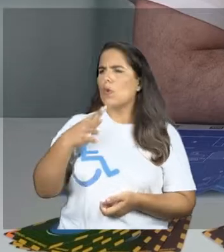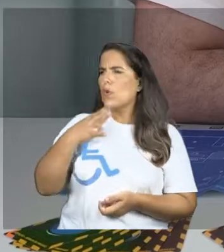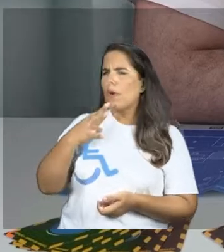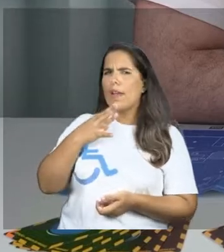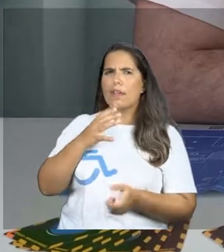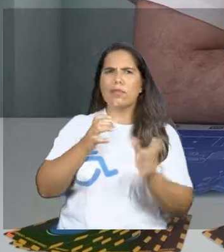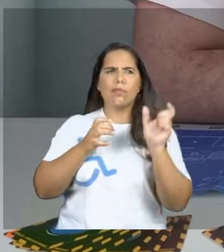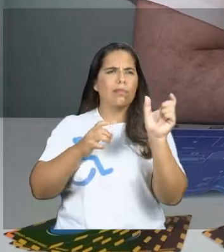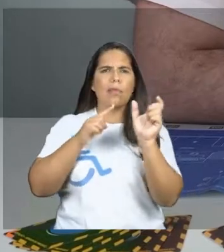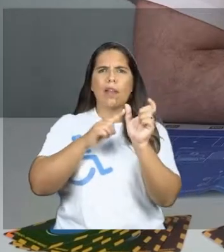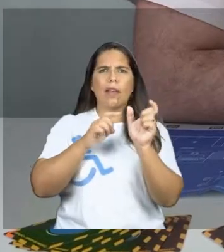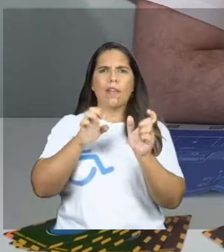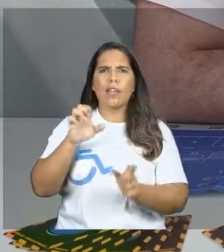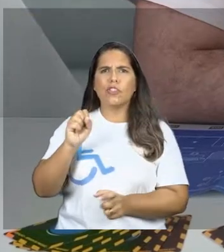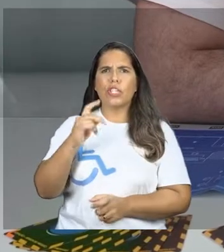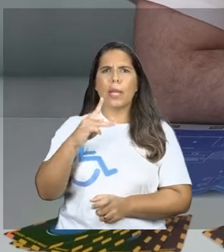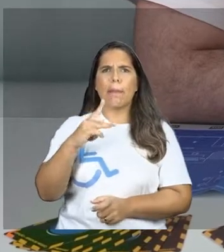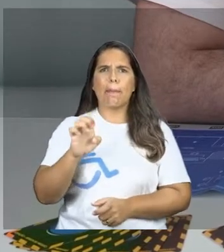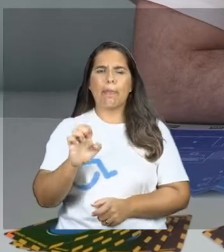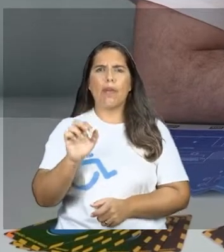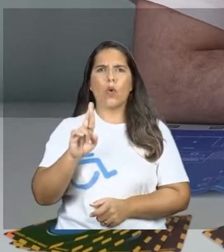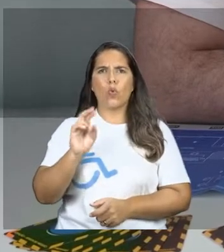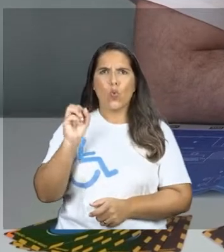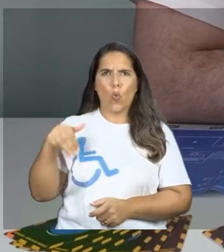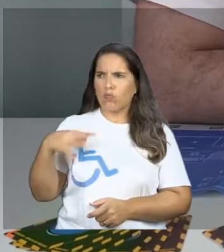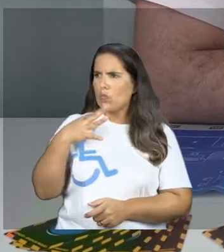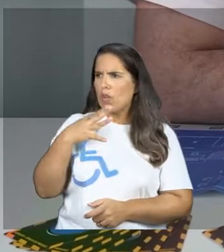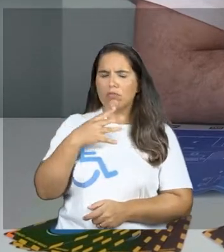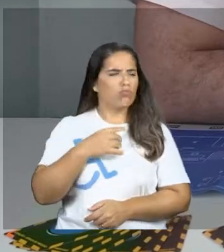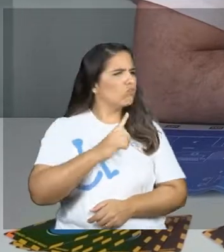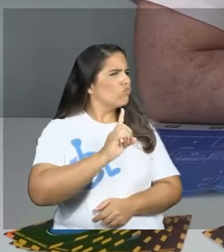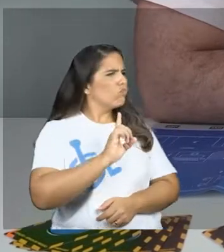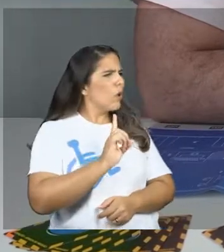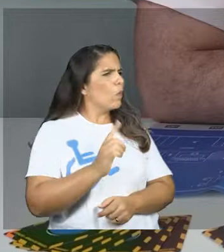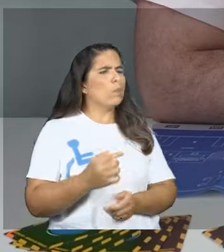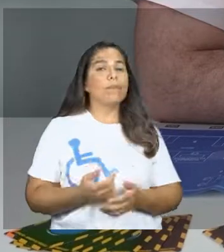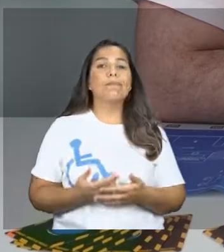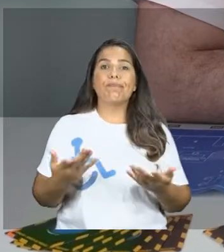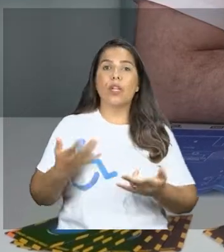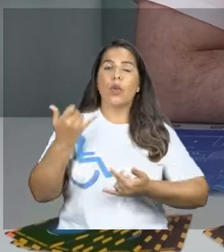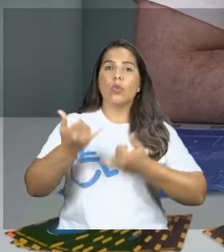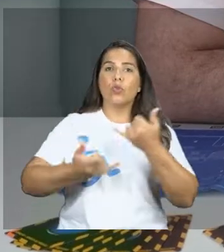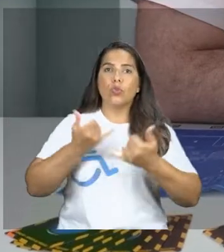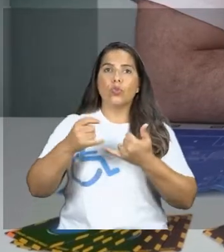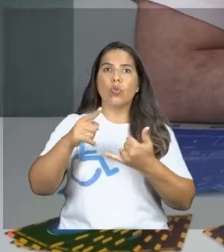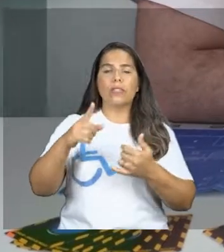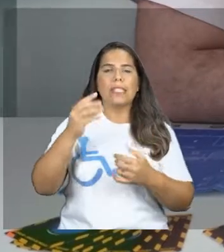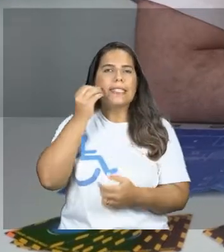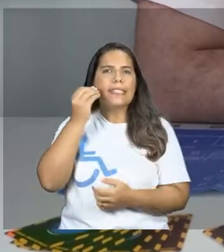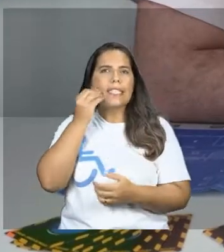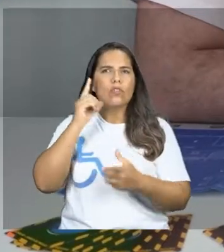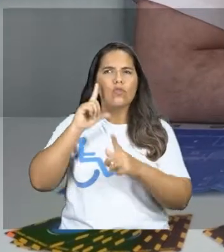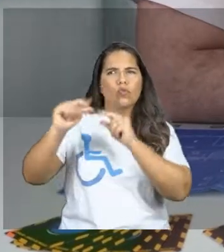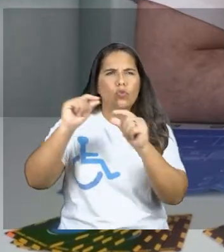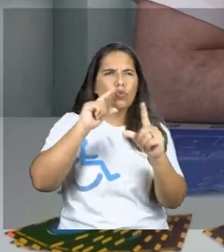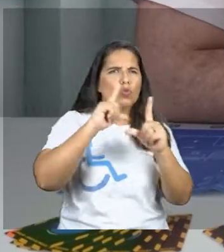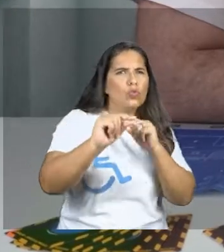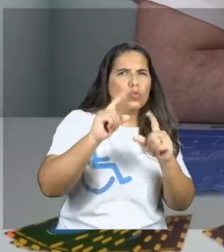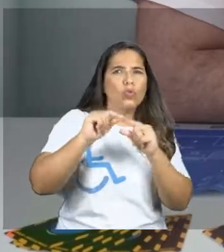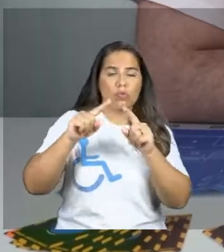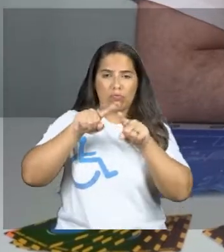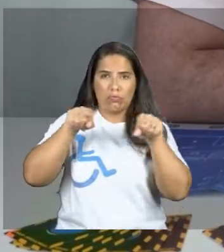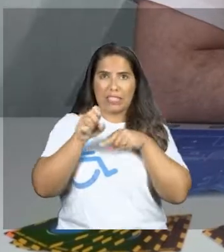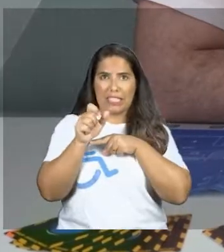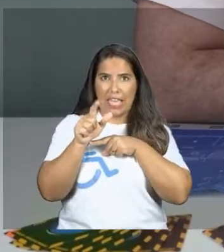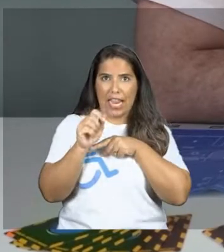N1, você conhece o termo Escape Room? Escape Room? Não. Bom, é um jogo onde você tenta escapar de uma